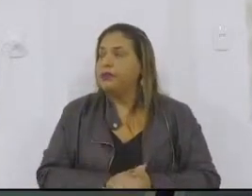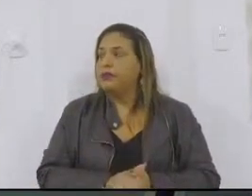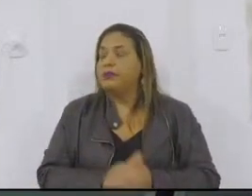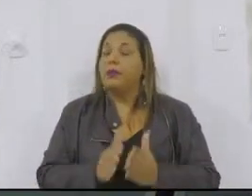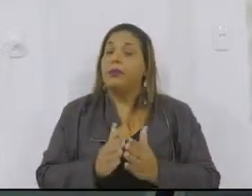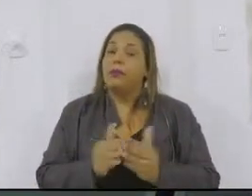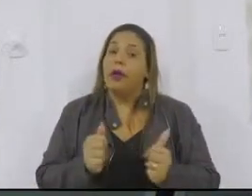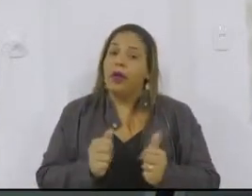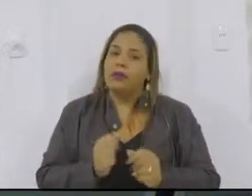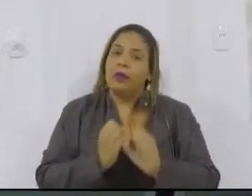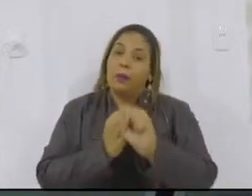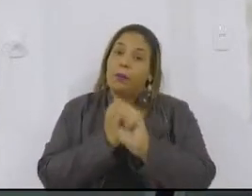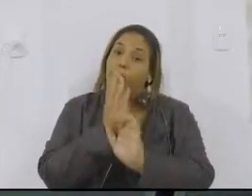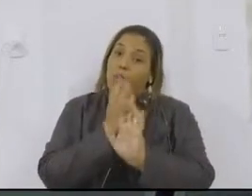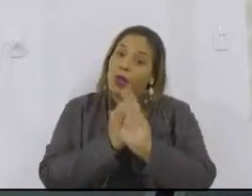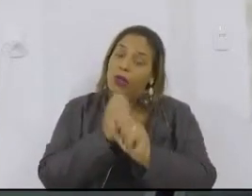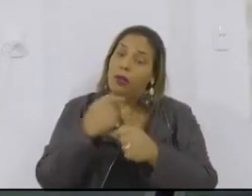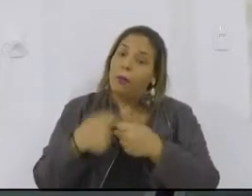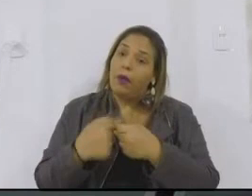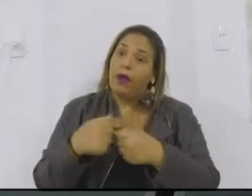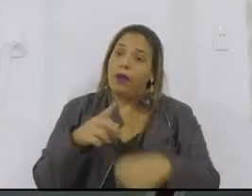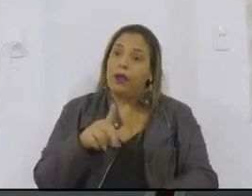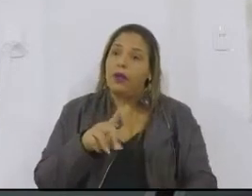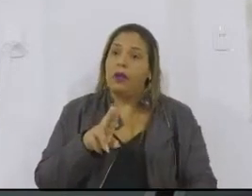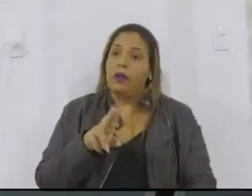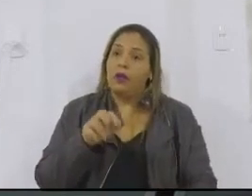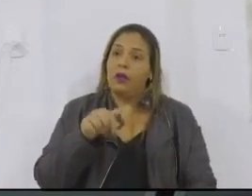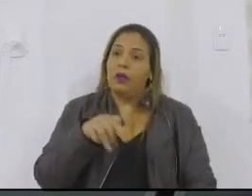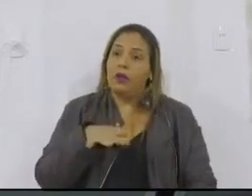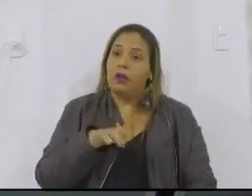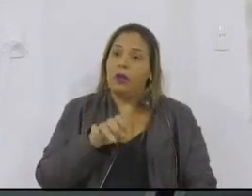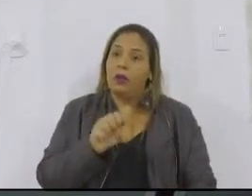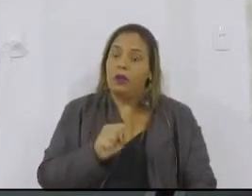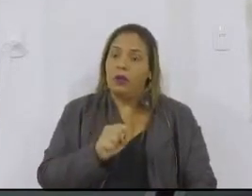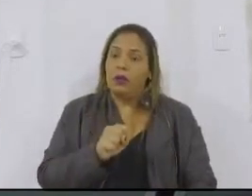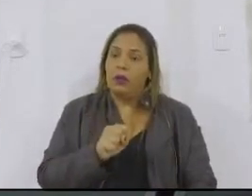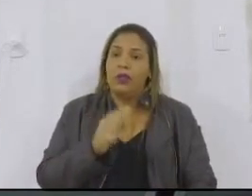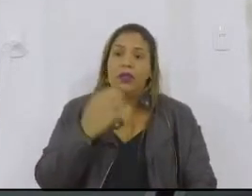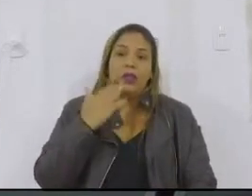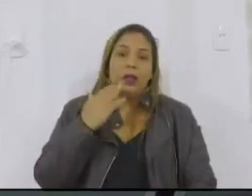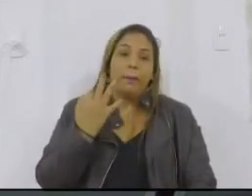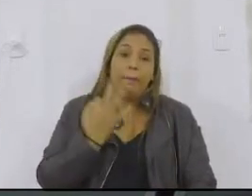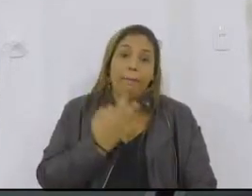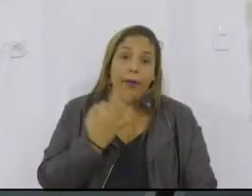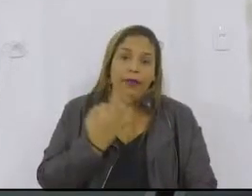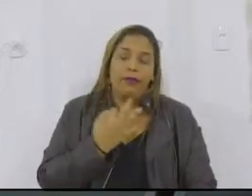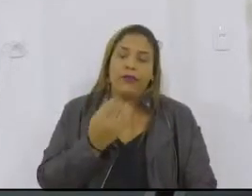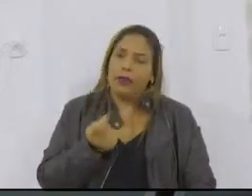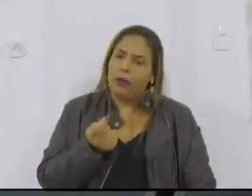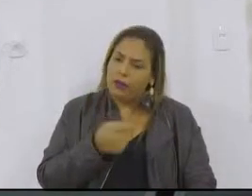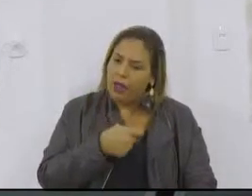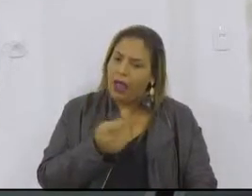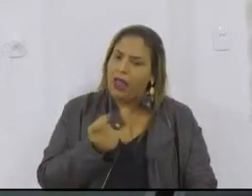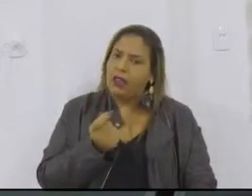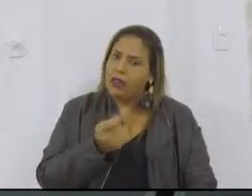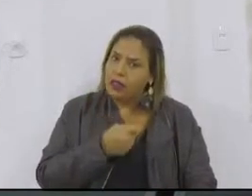solicitar ambulância para Dux. Entendo perfeitamente a possibilidade desse